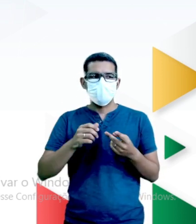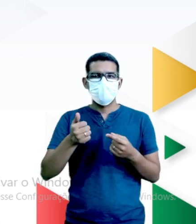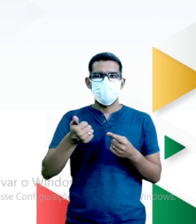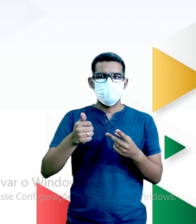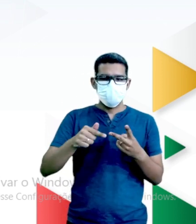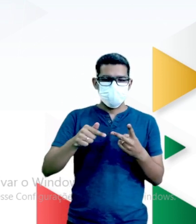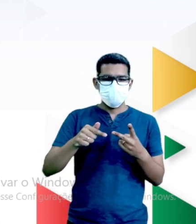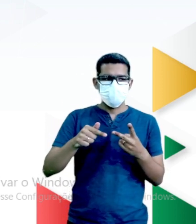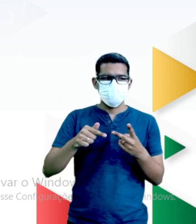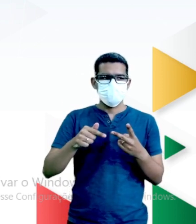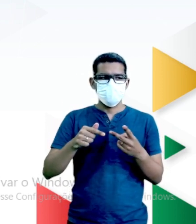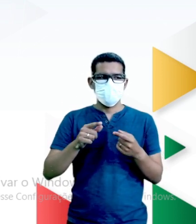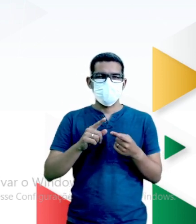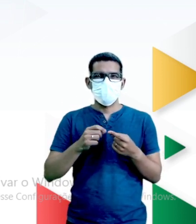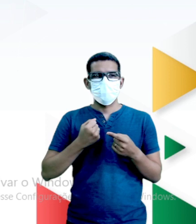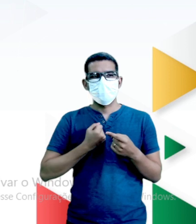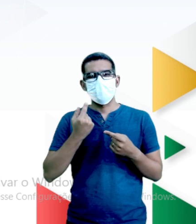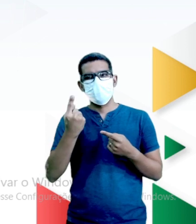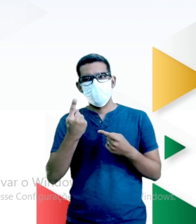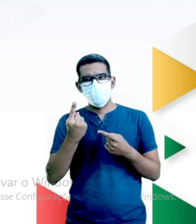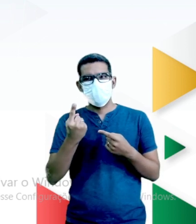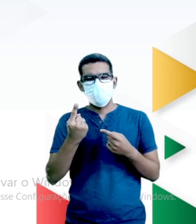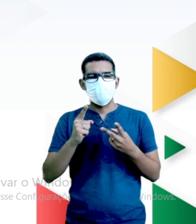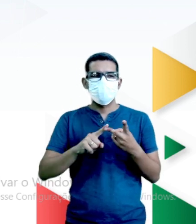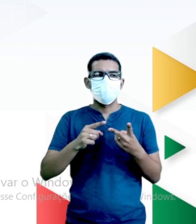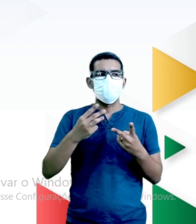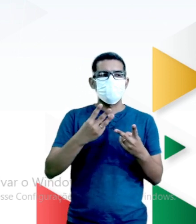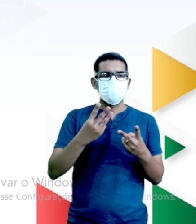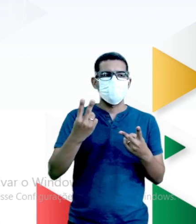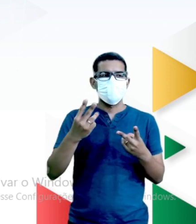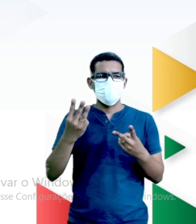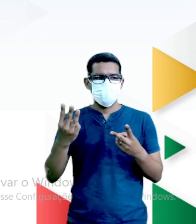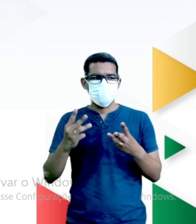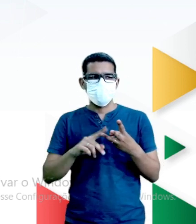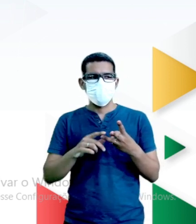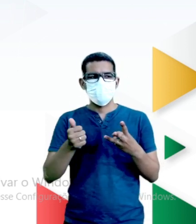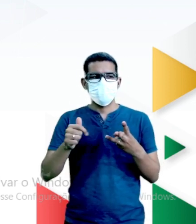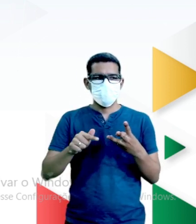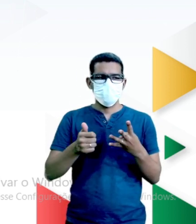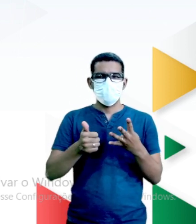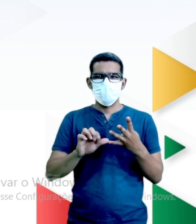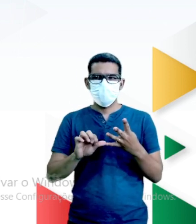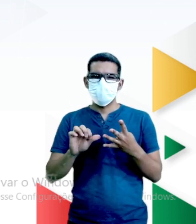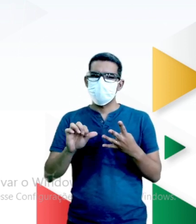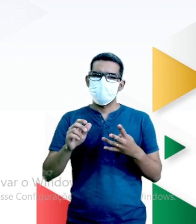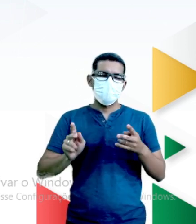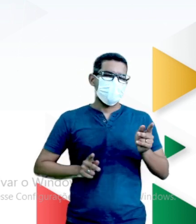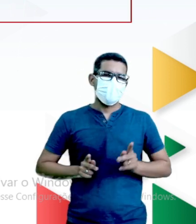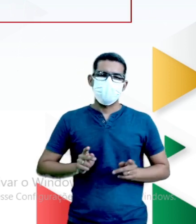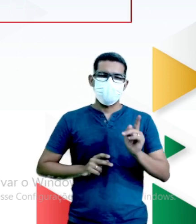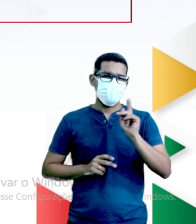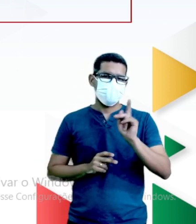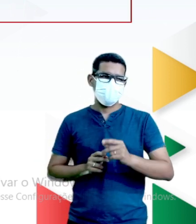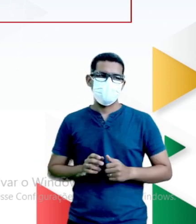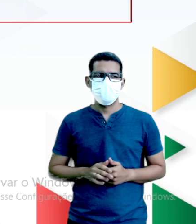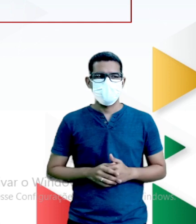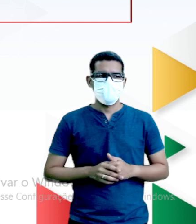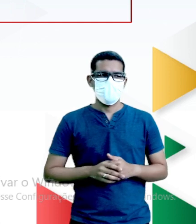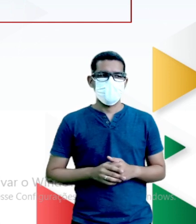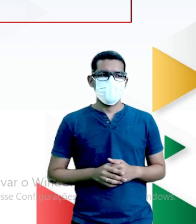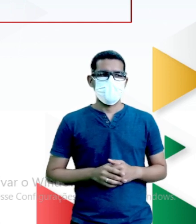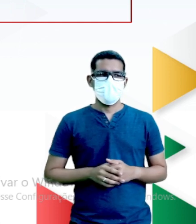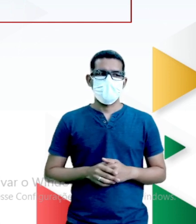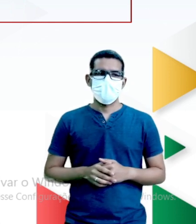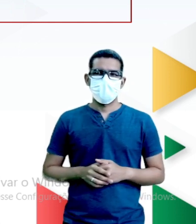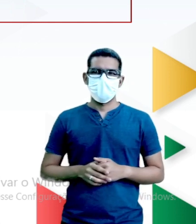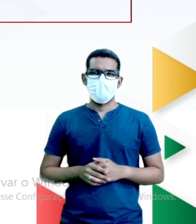por o 1, né? Que é divide o 1, divide o 17, o 19, ele não é um número primo, beleza? Não